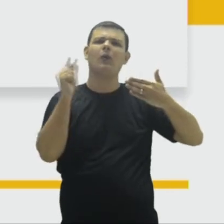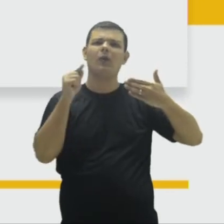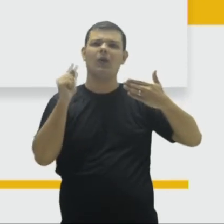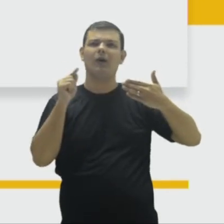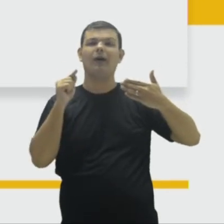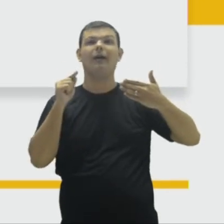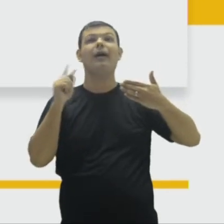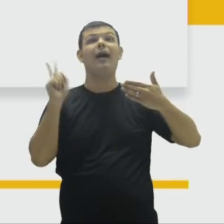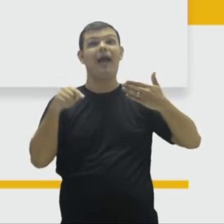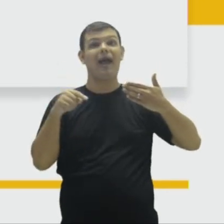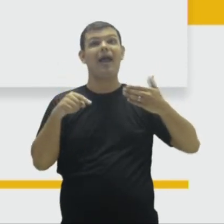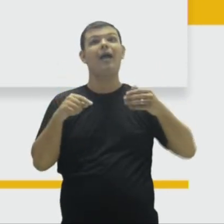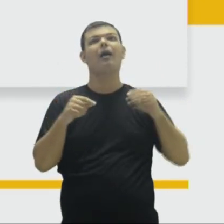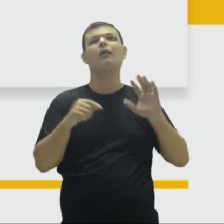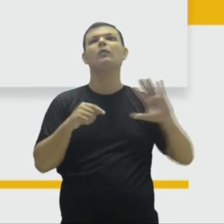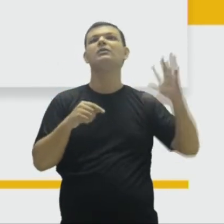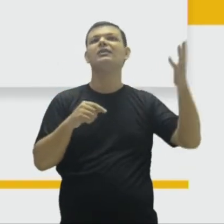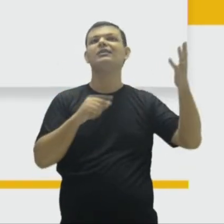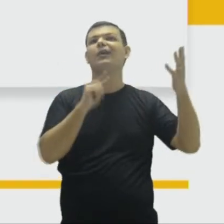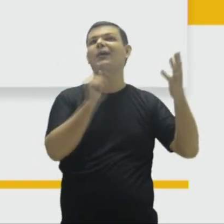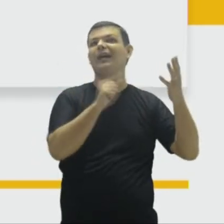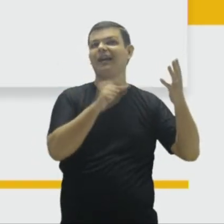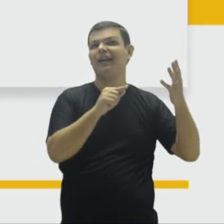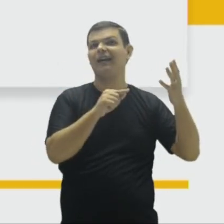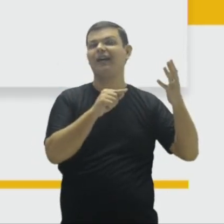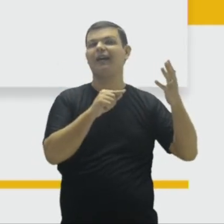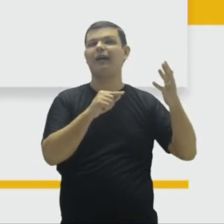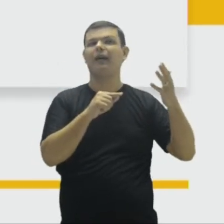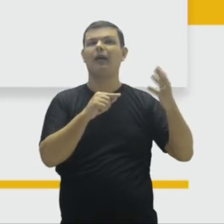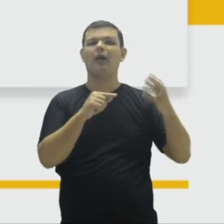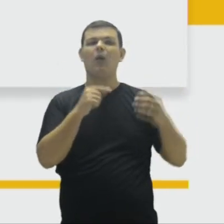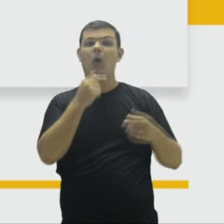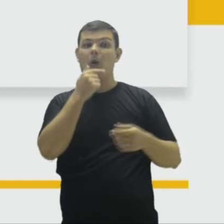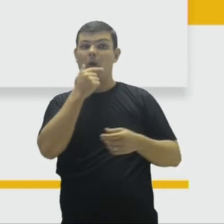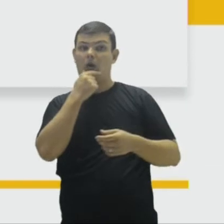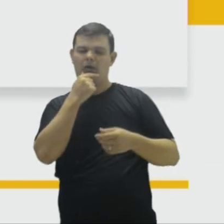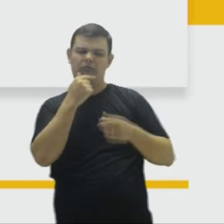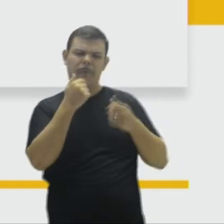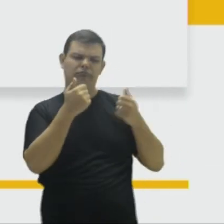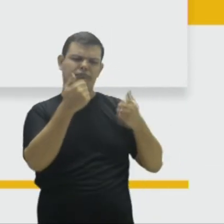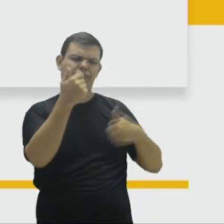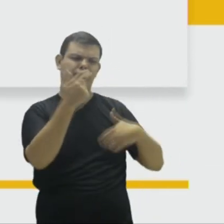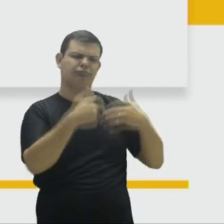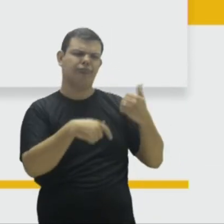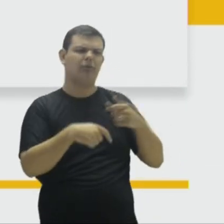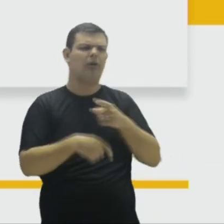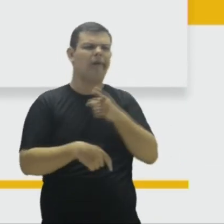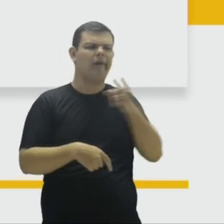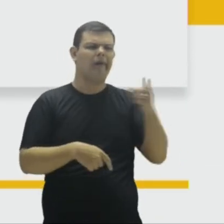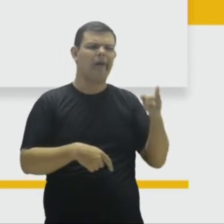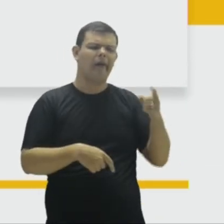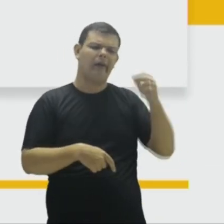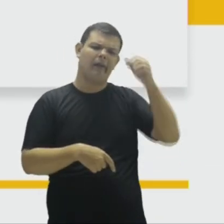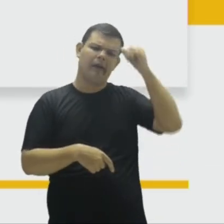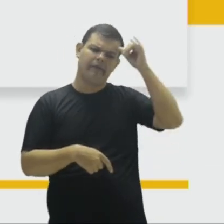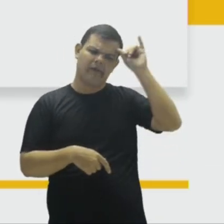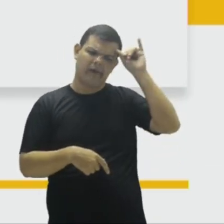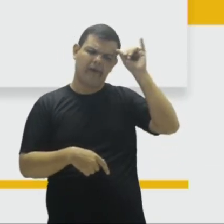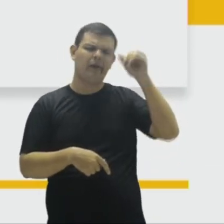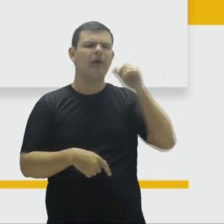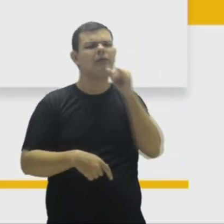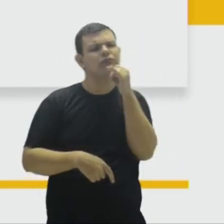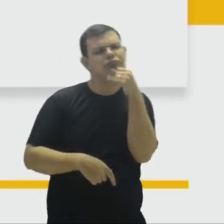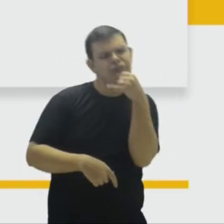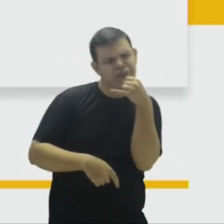história, começa nesse momento, quando o narrador fala que Mimosa está deprimida,